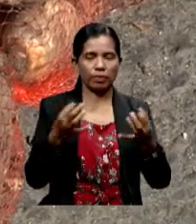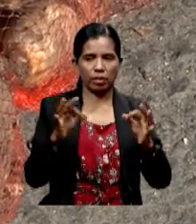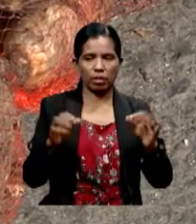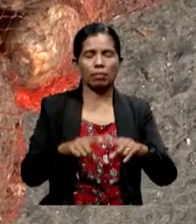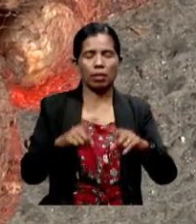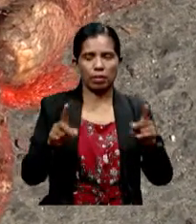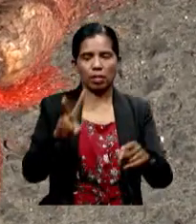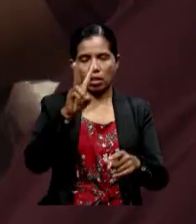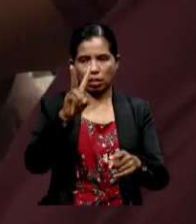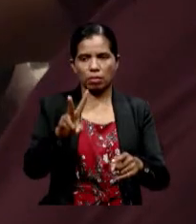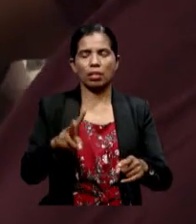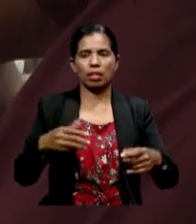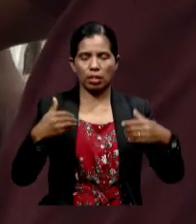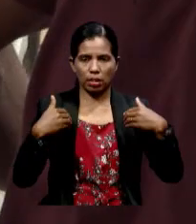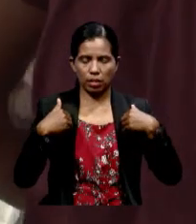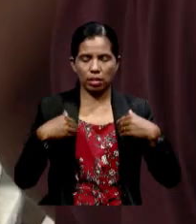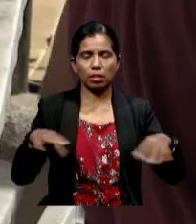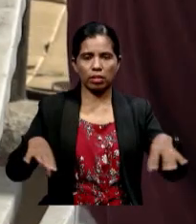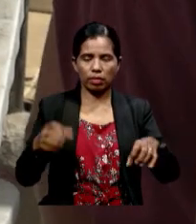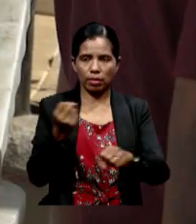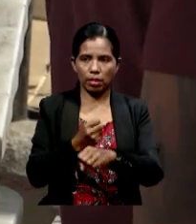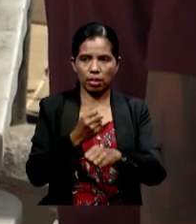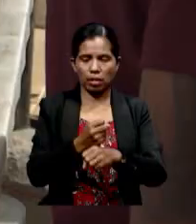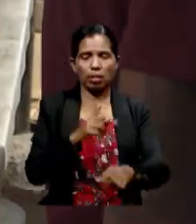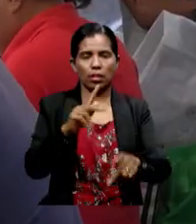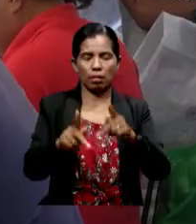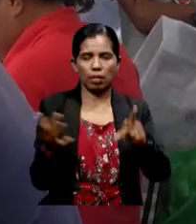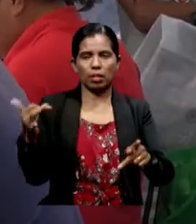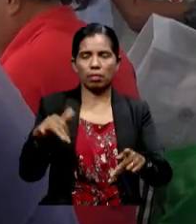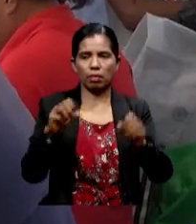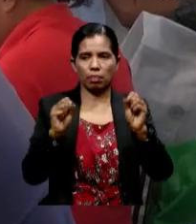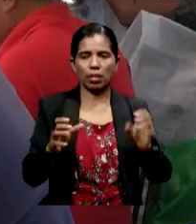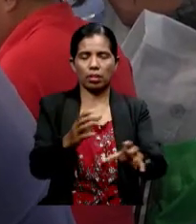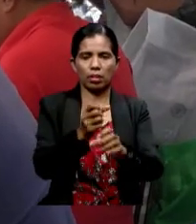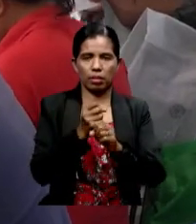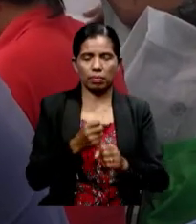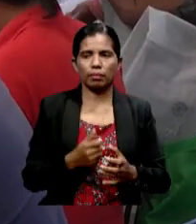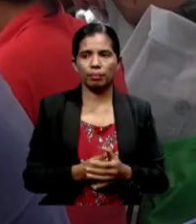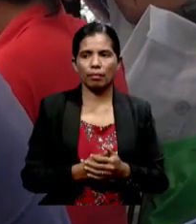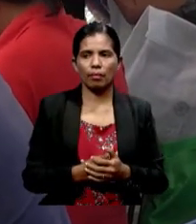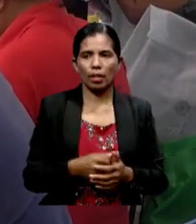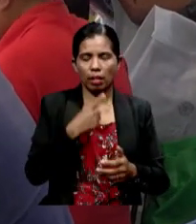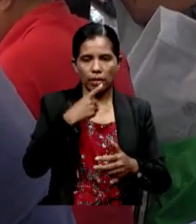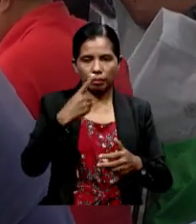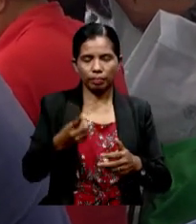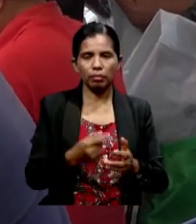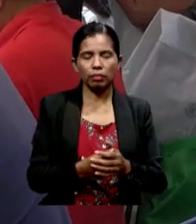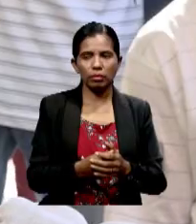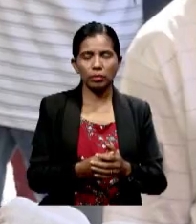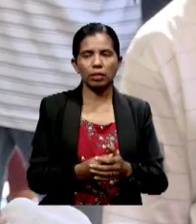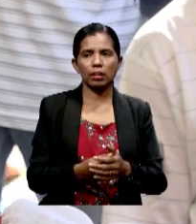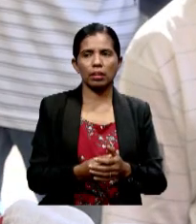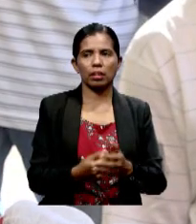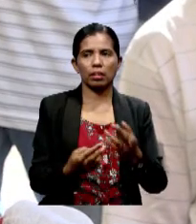ba fase da ruak nian, nia se esforço atu reclamante siramos belesimo. Ato te tirit kata recuperação económica nevema